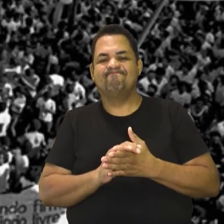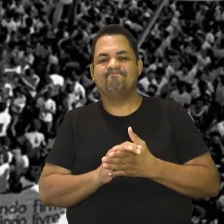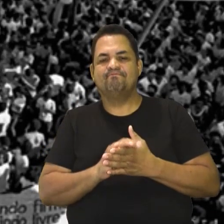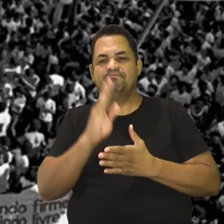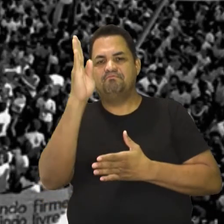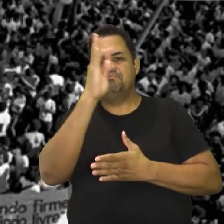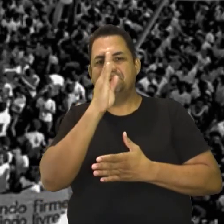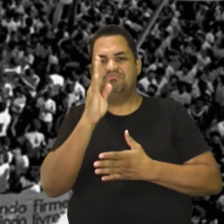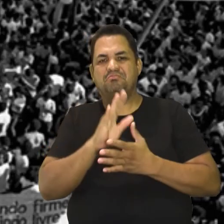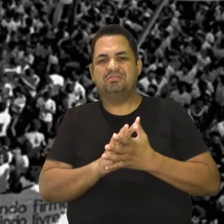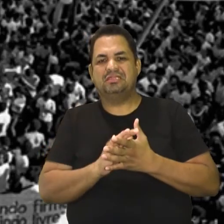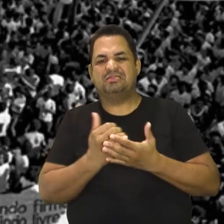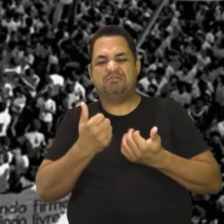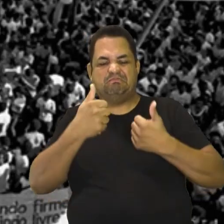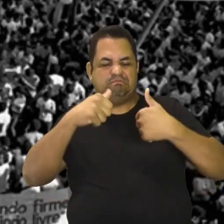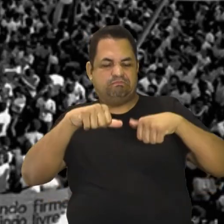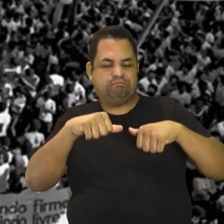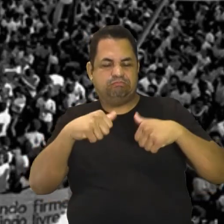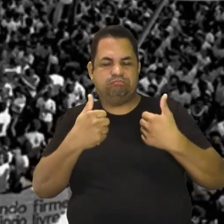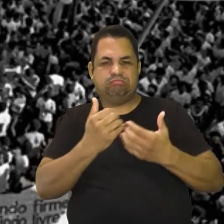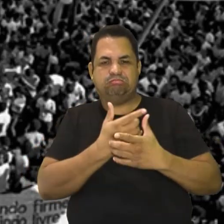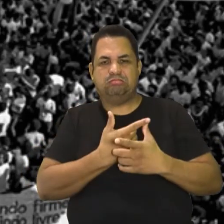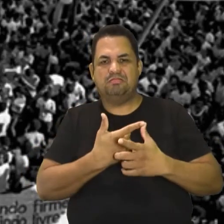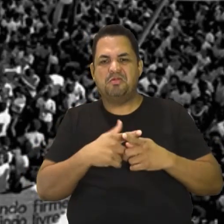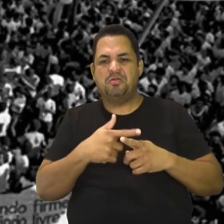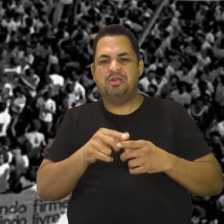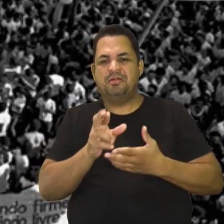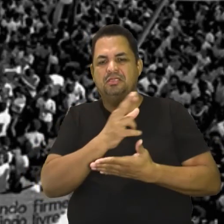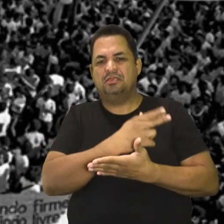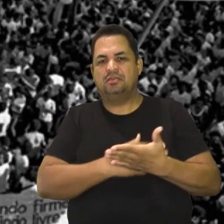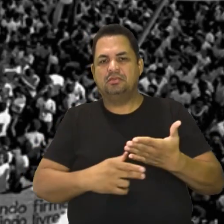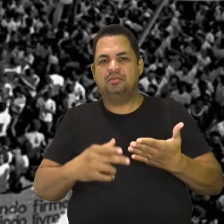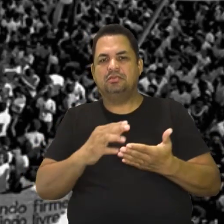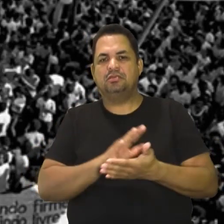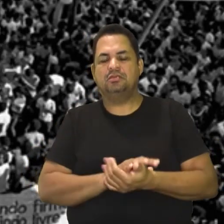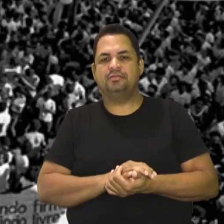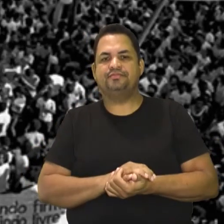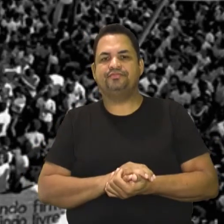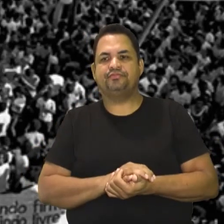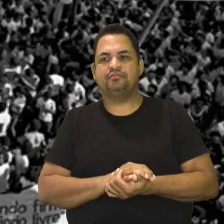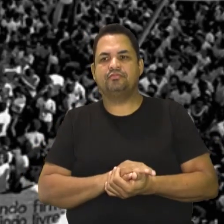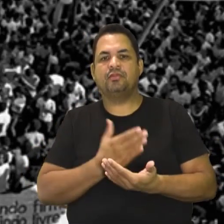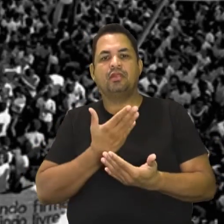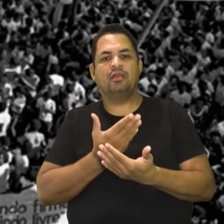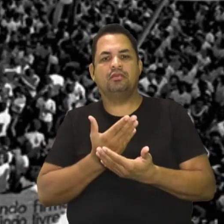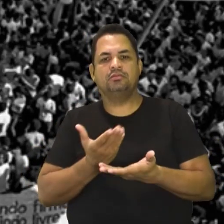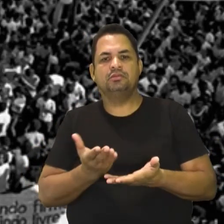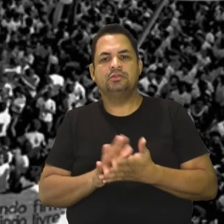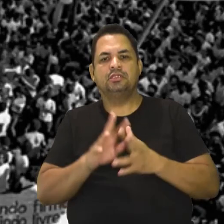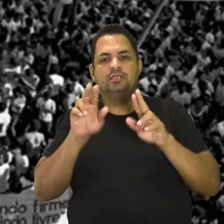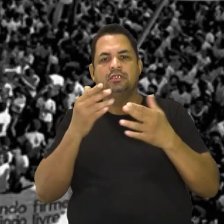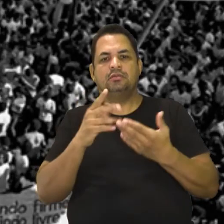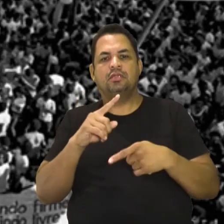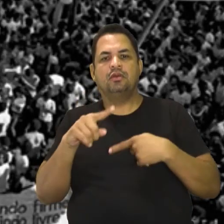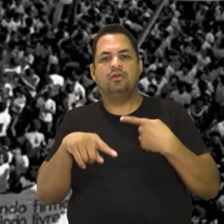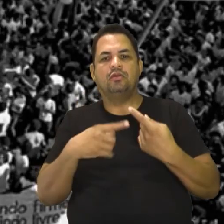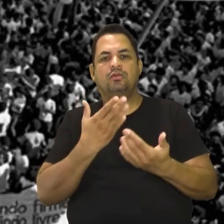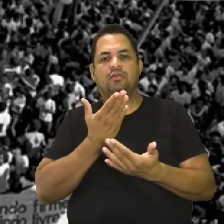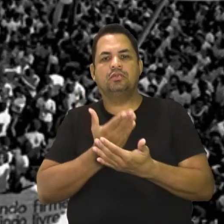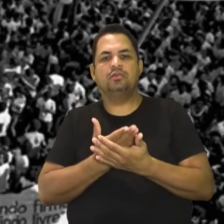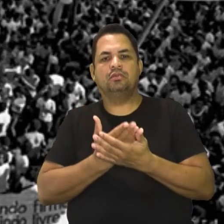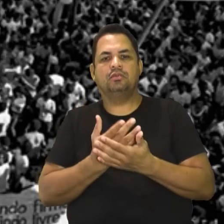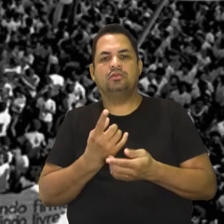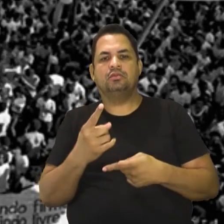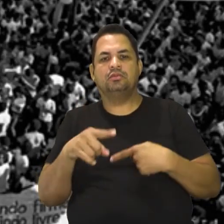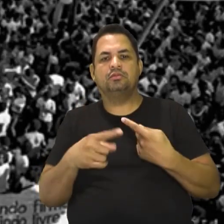enorme. Mas isso é assunto para a nossa próxima aula. Daqui a